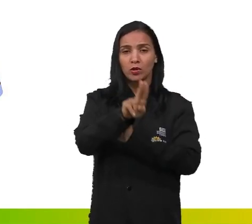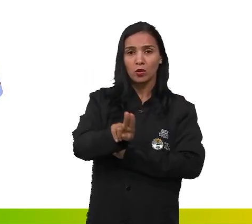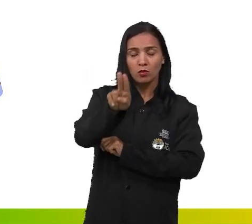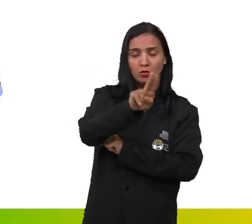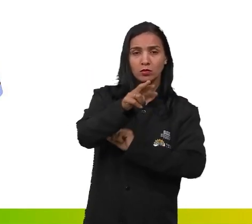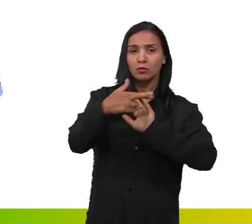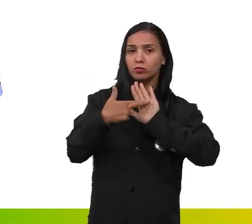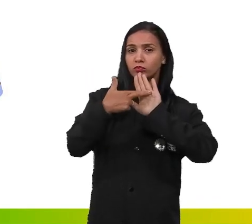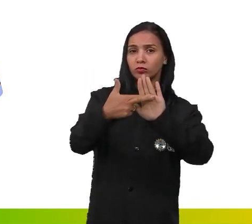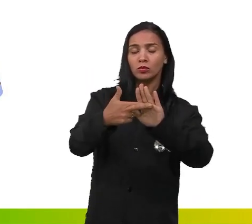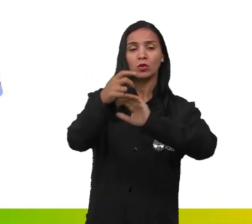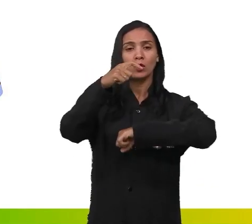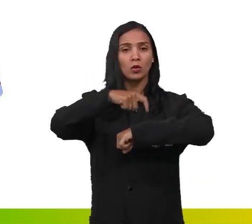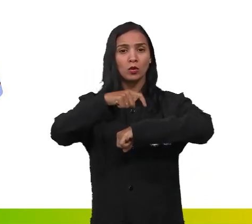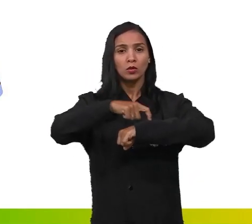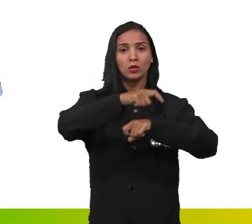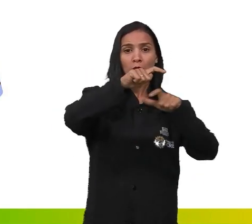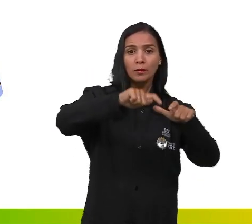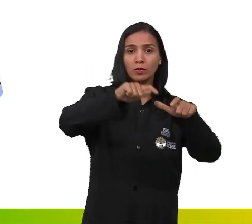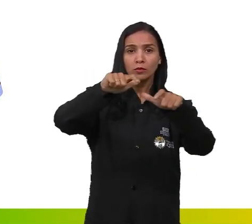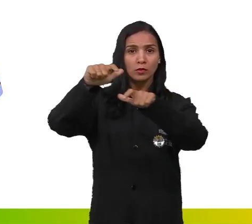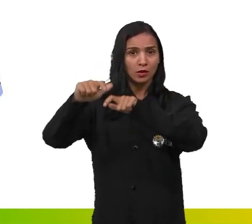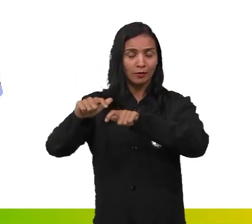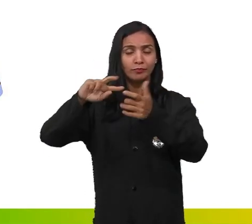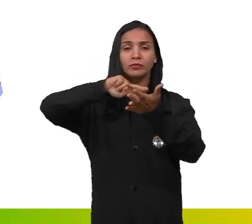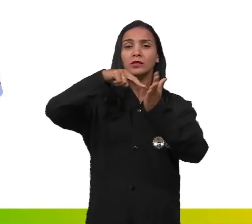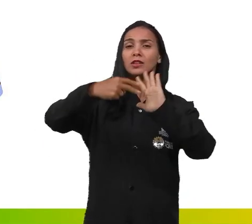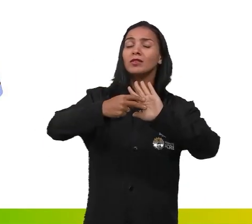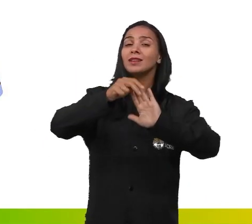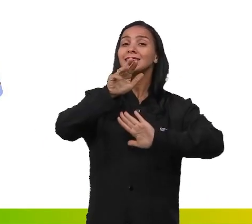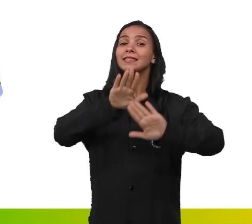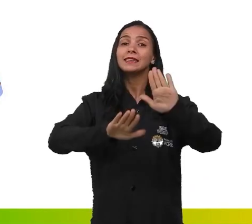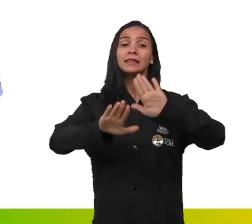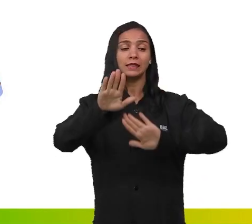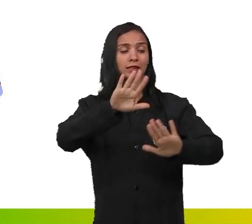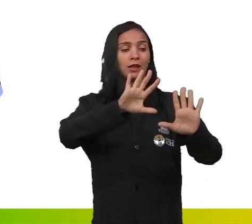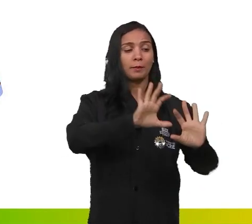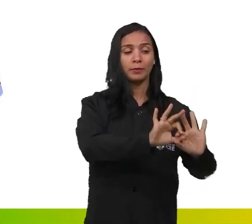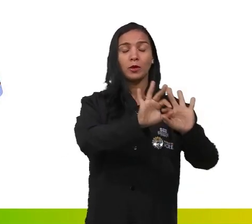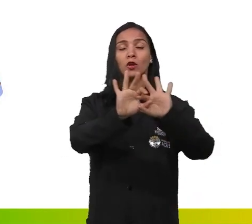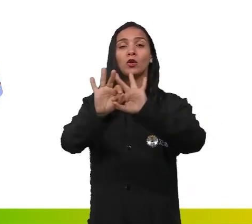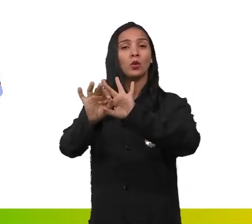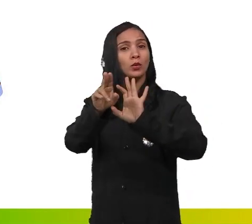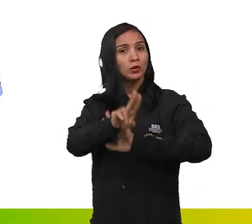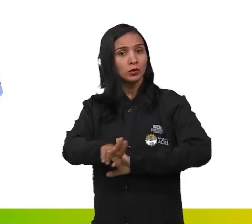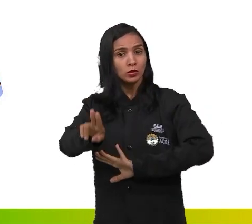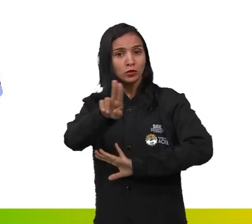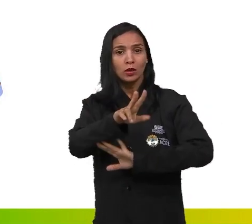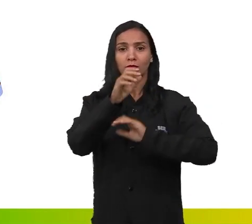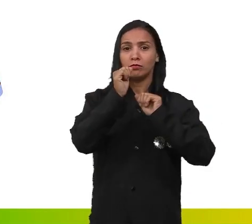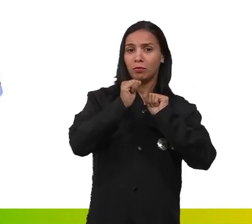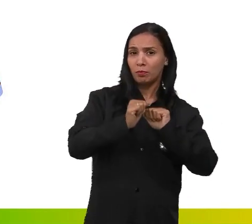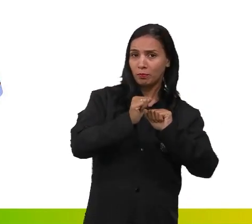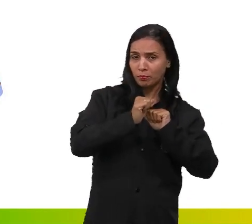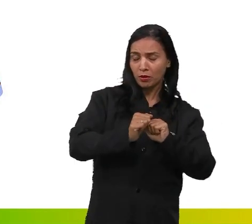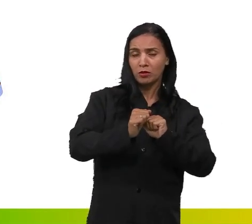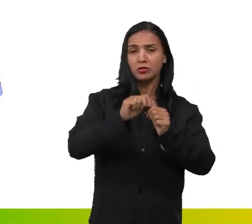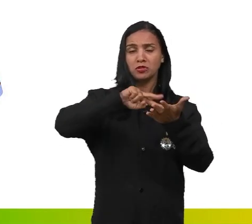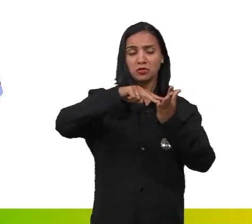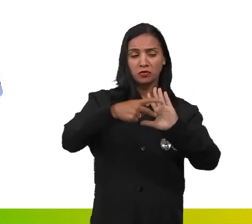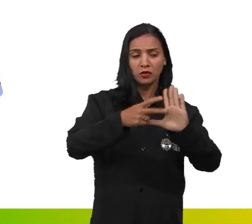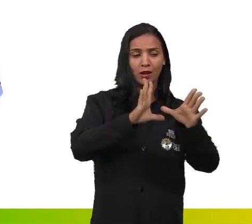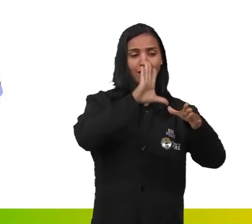e lugar. Seu significado depende do contexto ao qual se aplica, podendo ser, por exemplo,